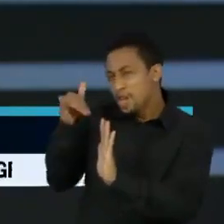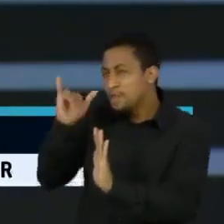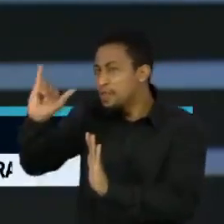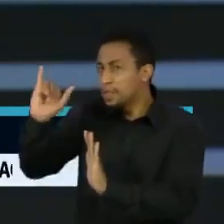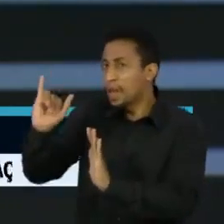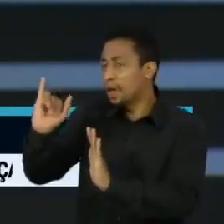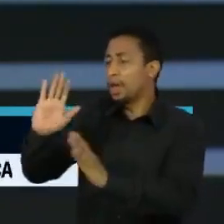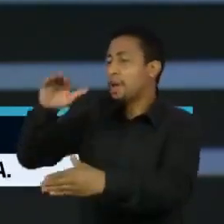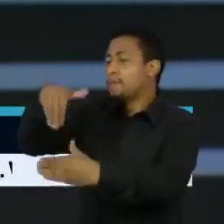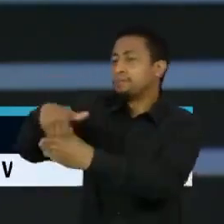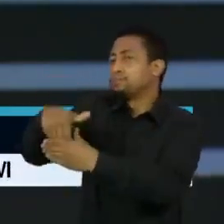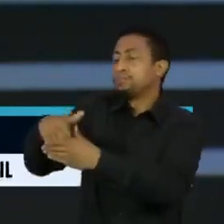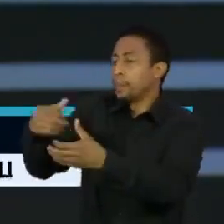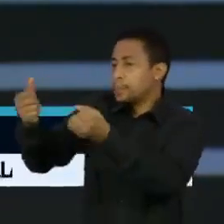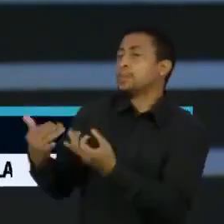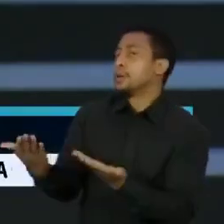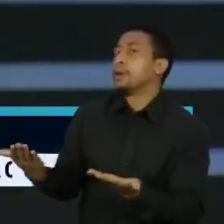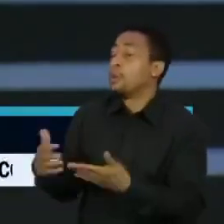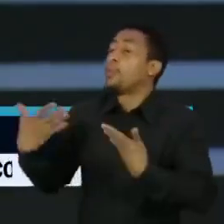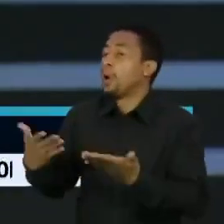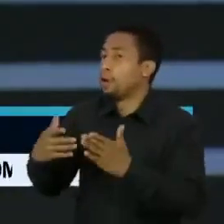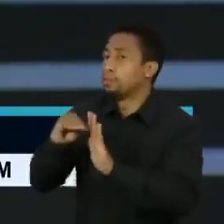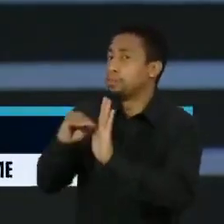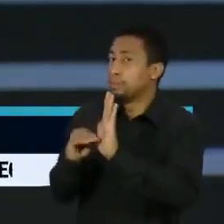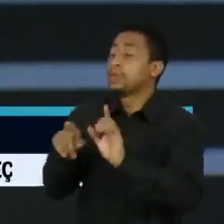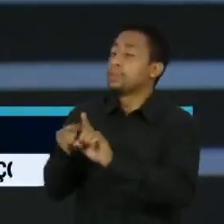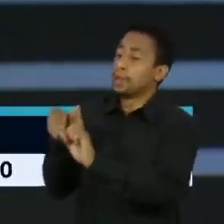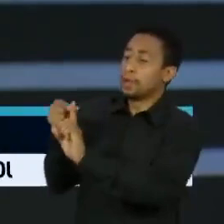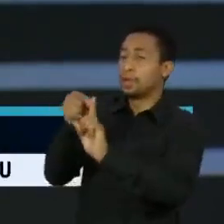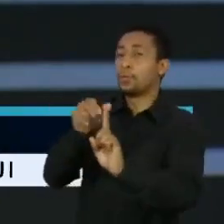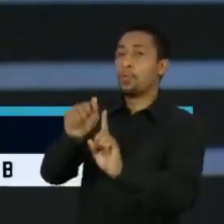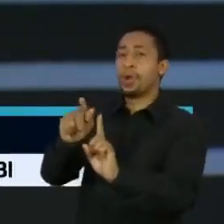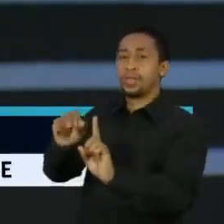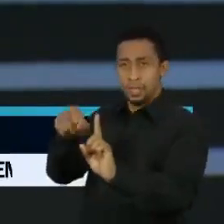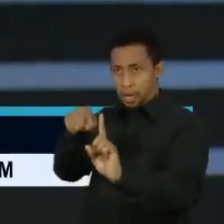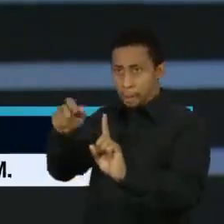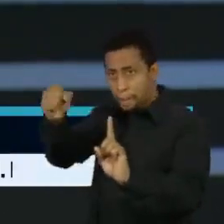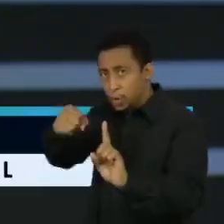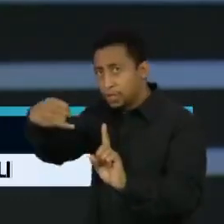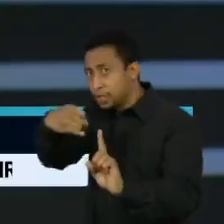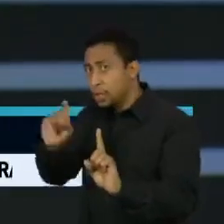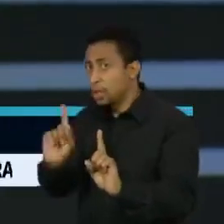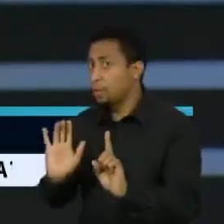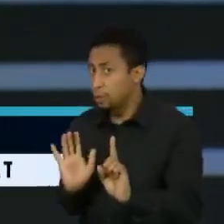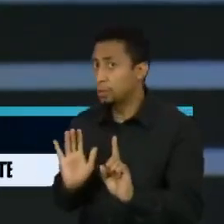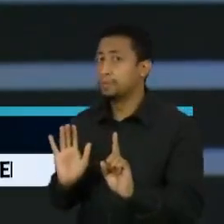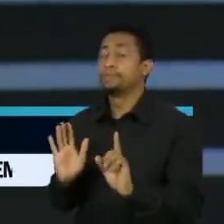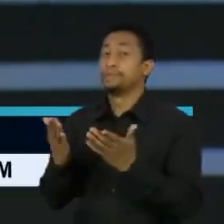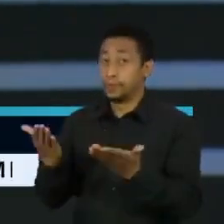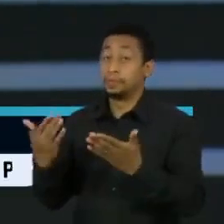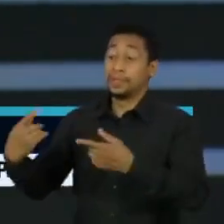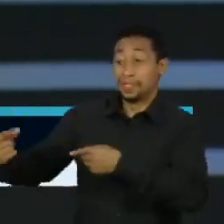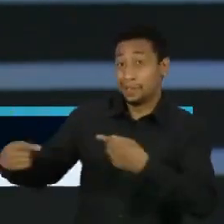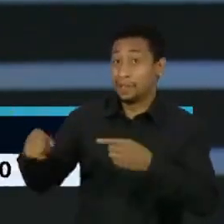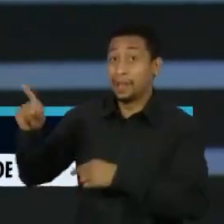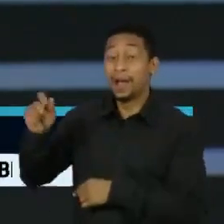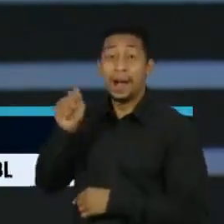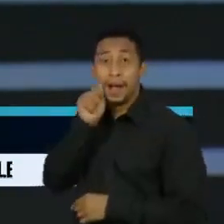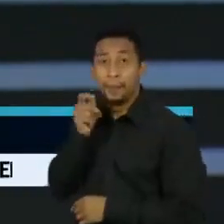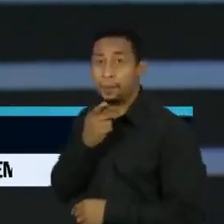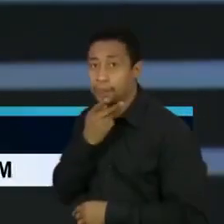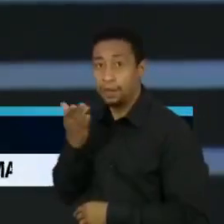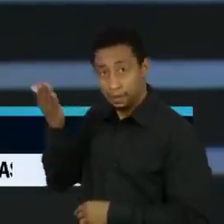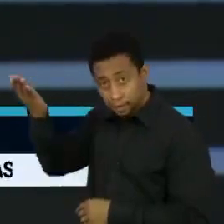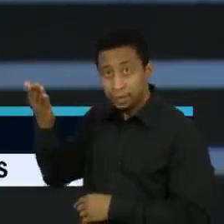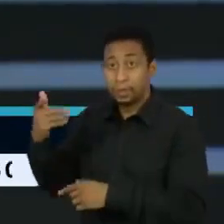apreciar e discutir aqui na comissão e depois um plenário o nome dele era Mendonça aí ele não tinha então a e envolve a política dá uma papo que Davi